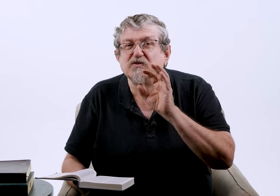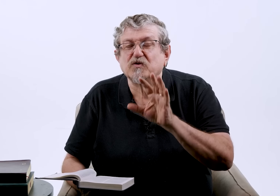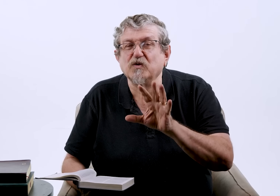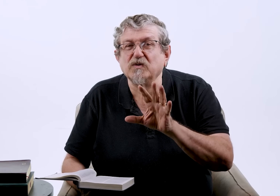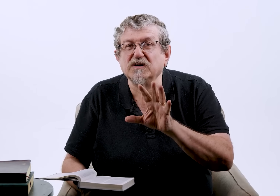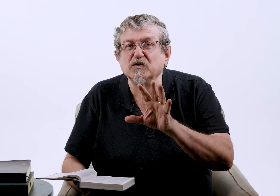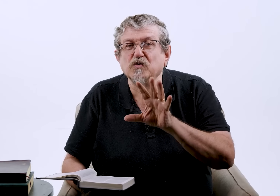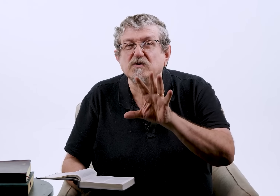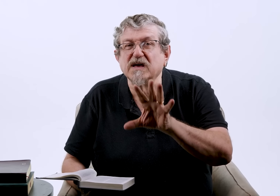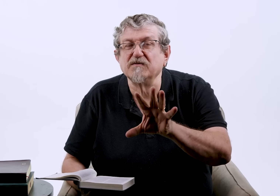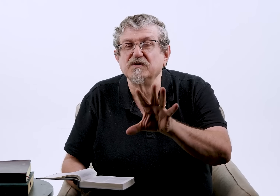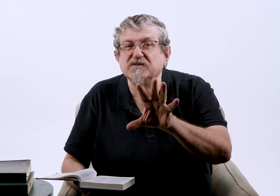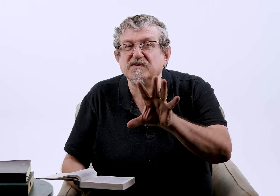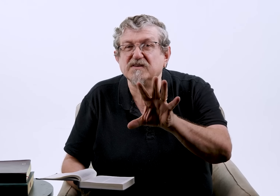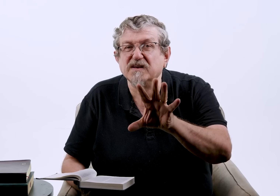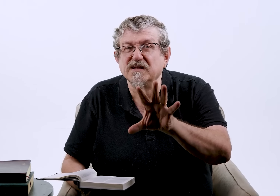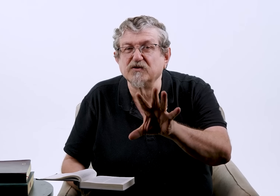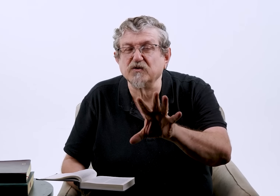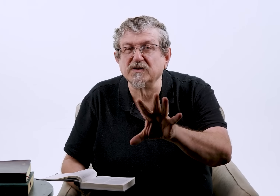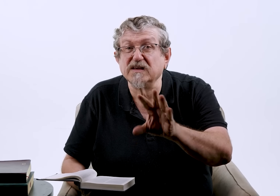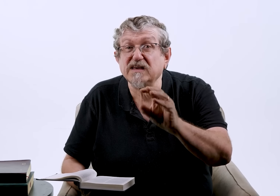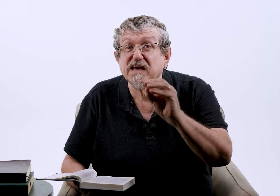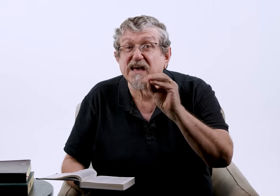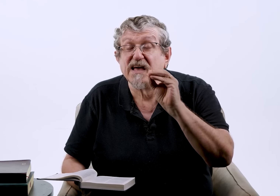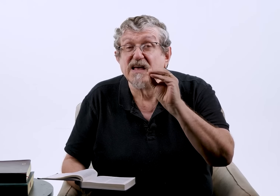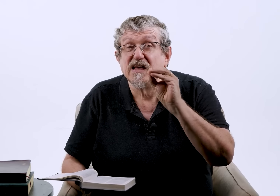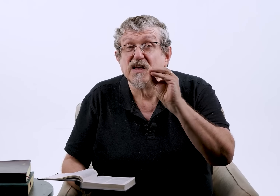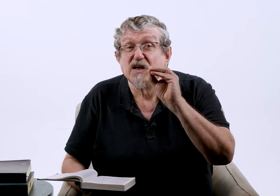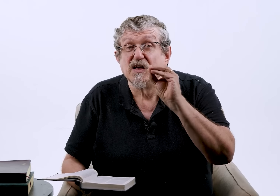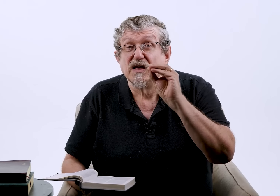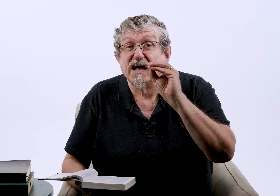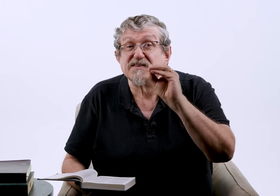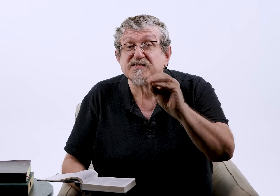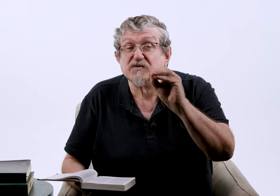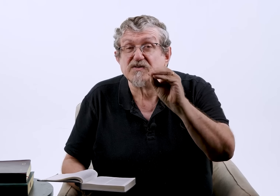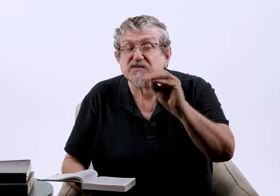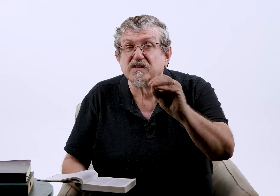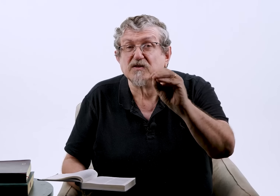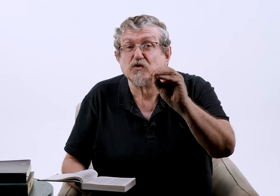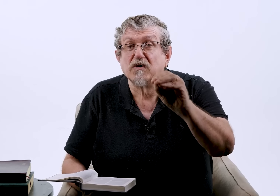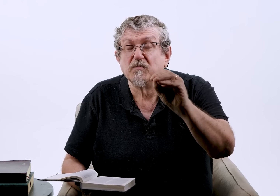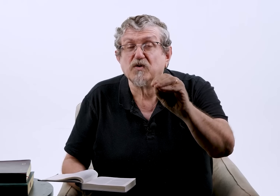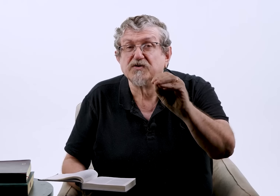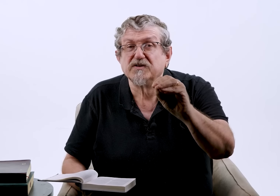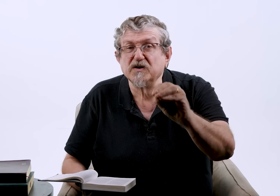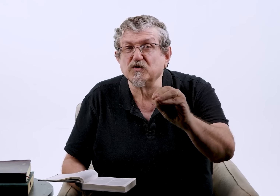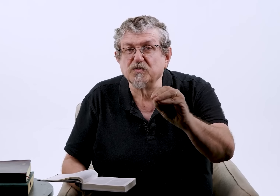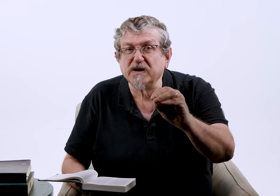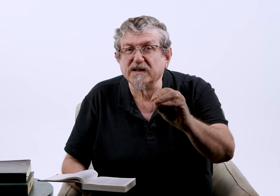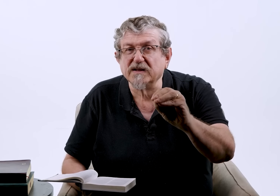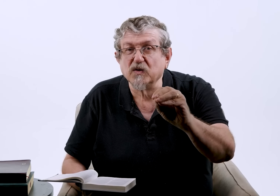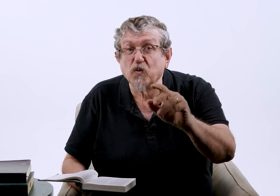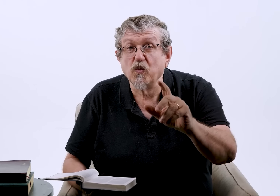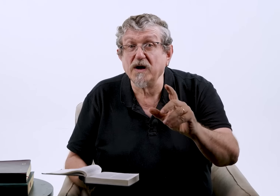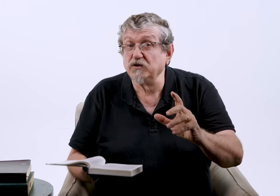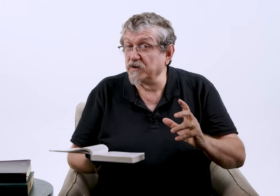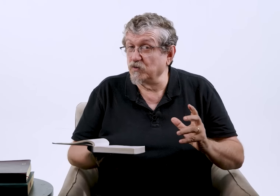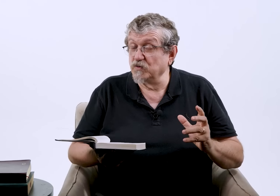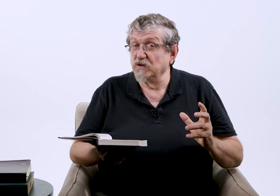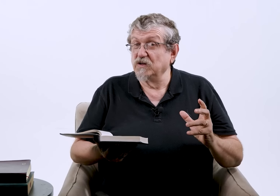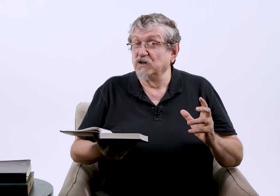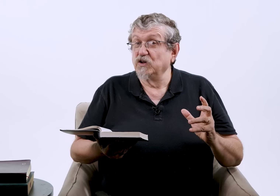que a pessoa com quem você se relaciona, que é razão de ser do amor de Deus por ela.